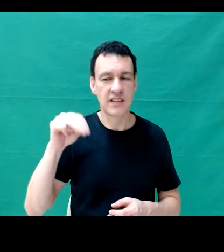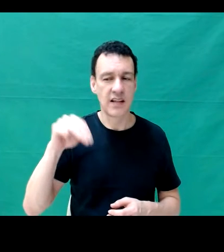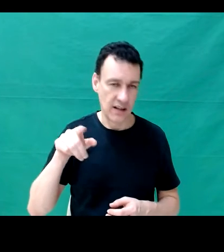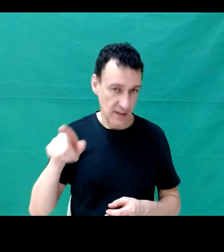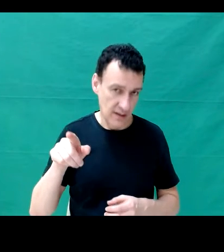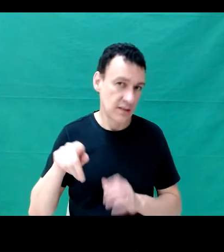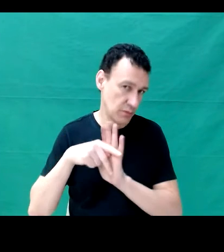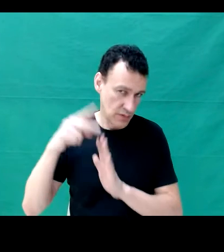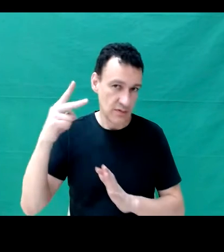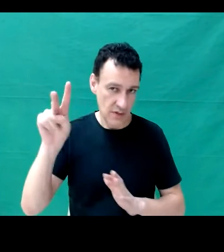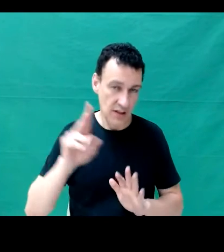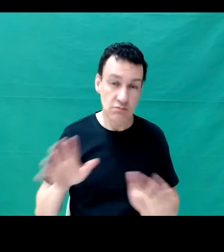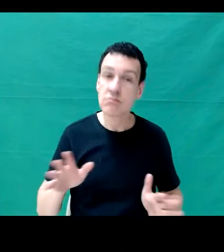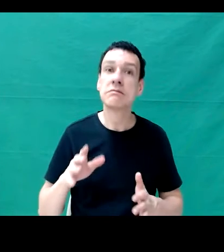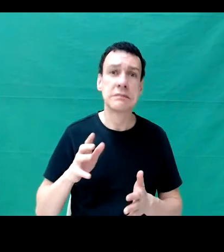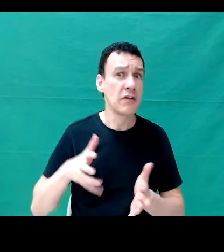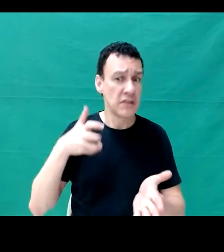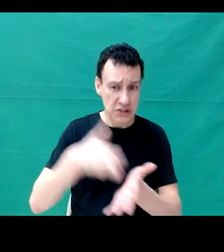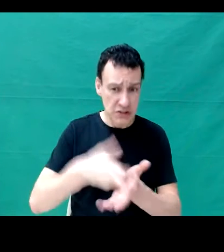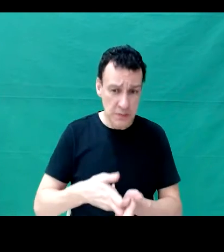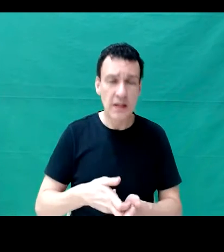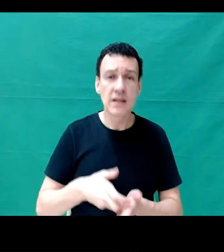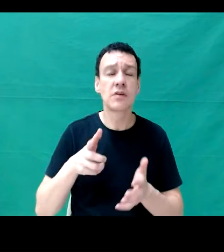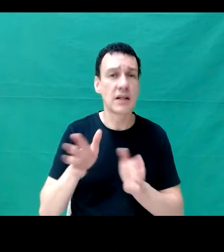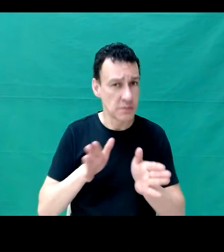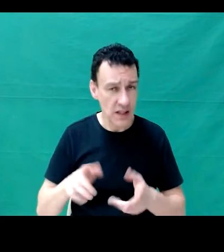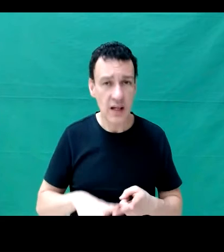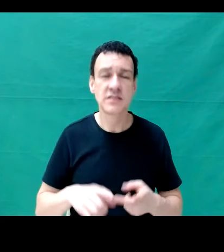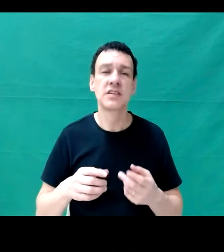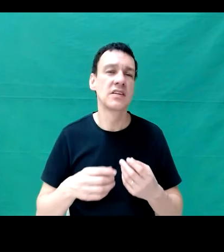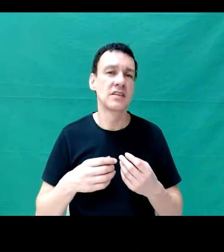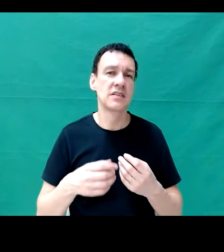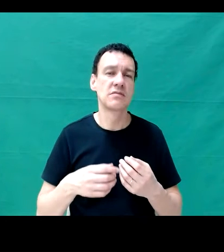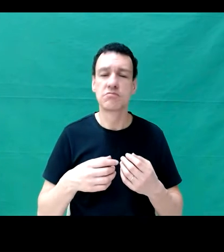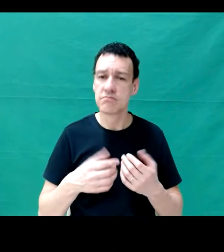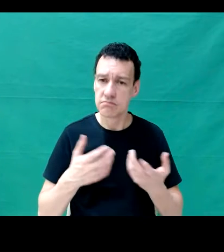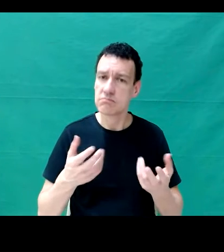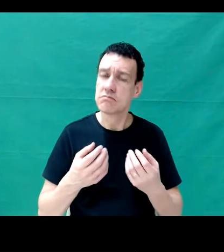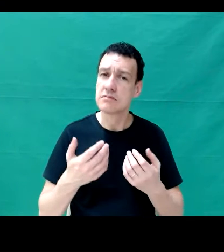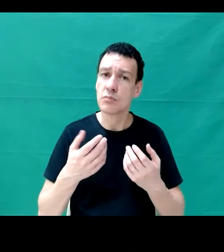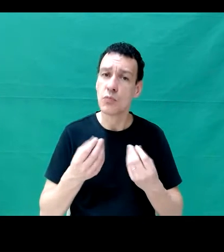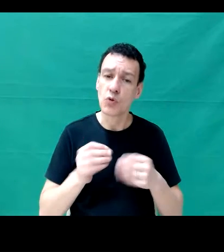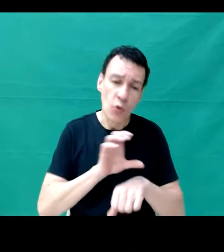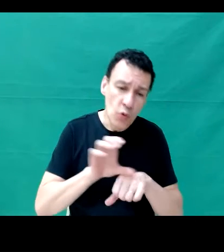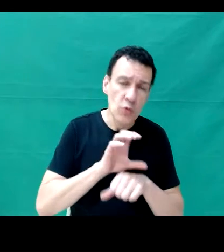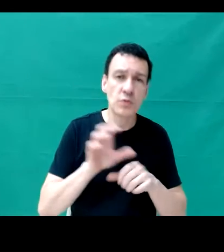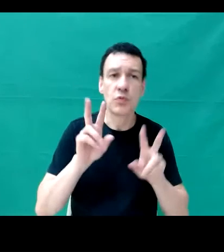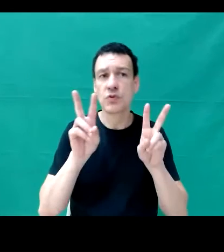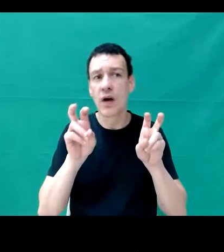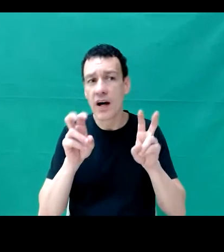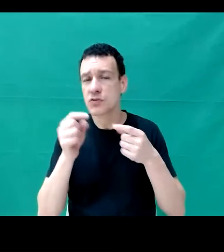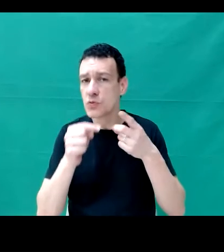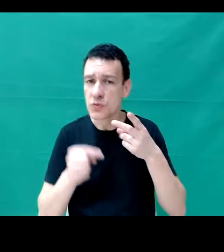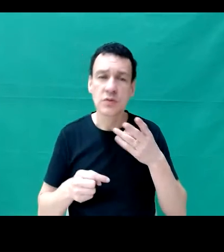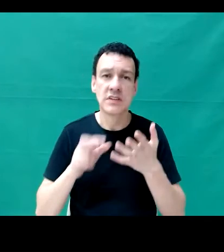e eh, trouxeram bastante cursos, bastante questões, né, voltadas à acessibilidade, e é uma suíte